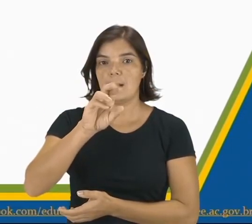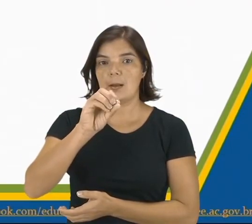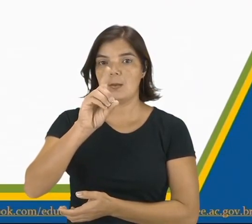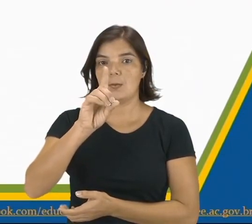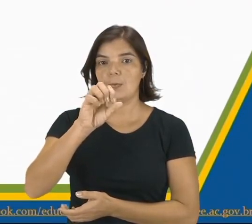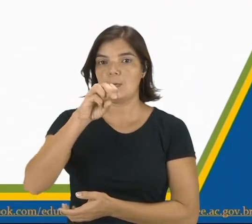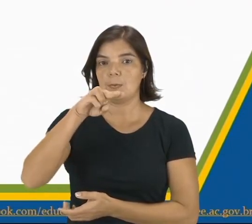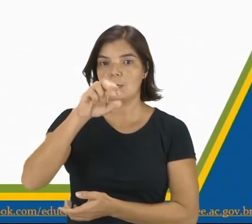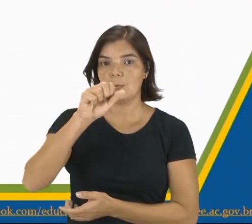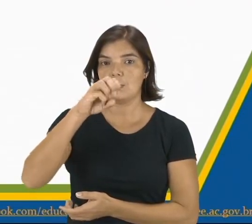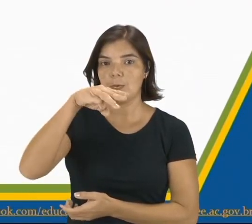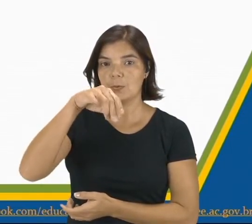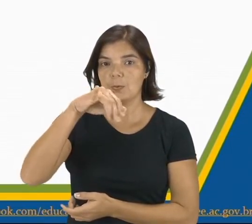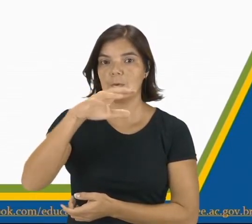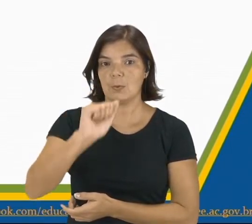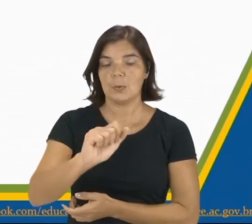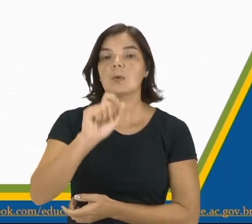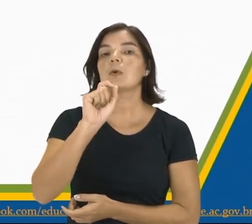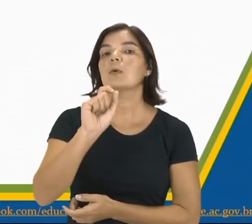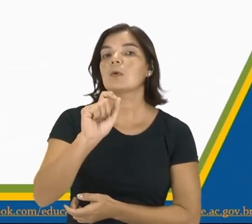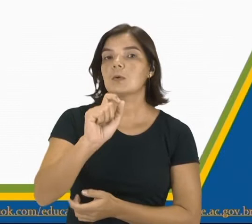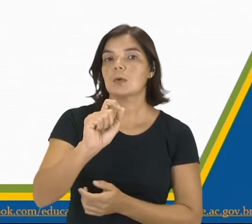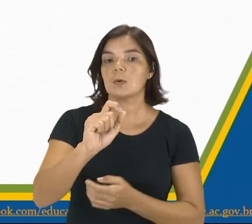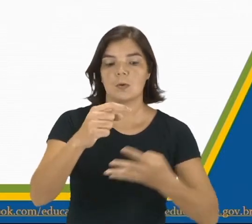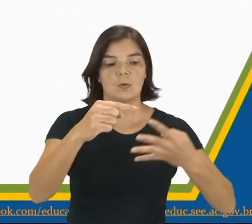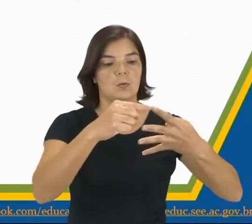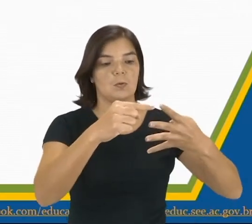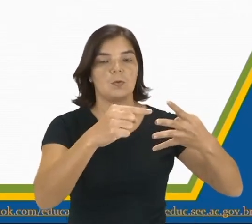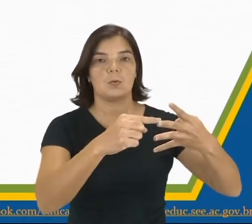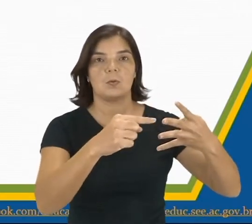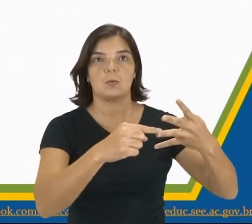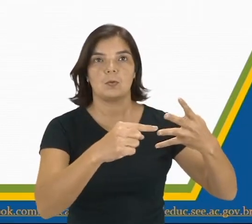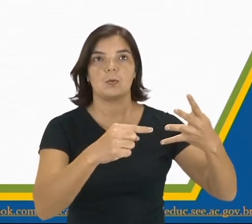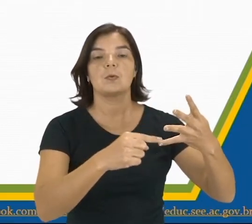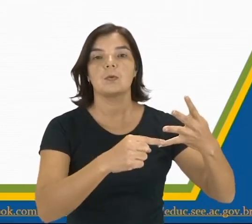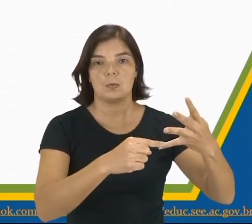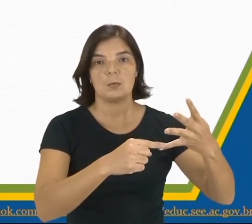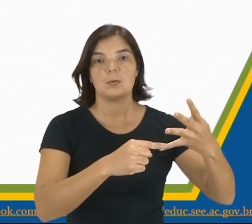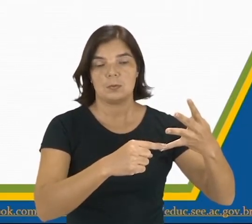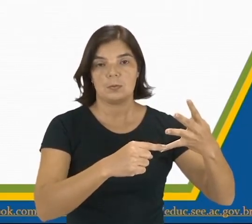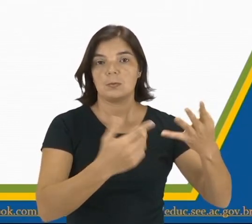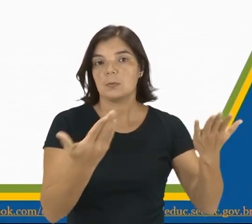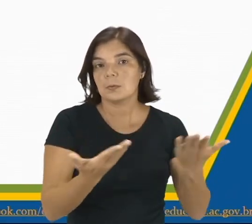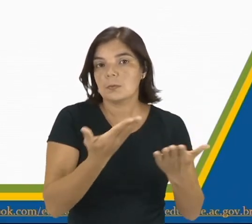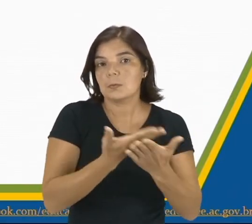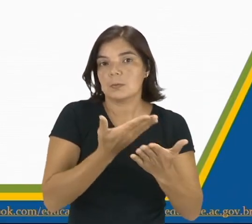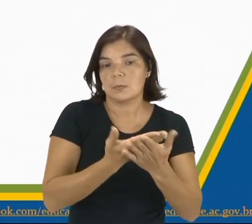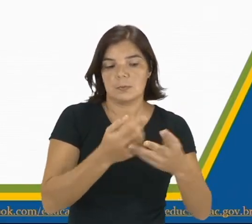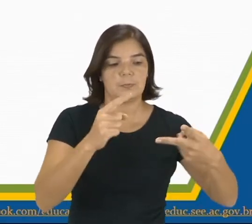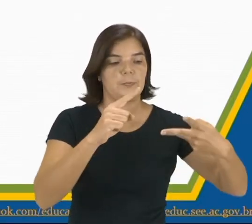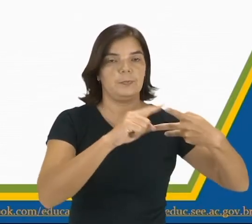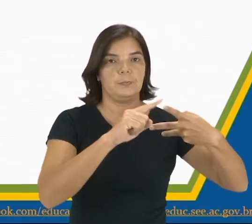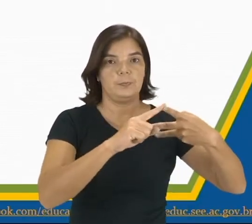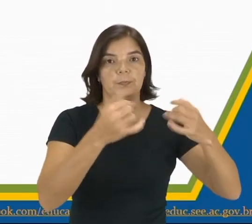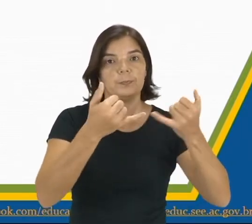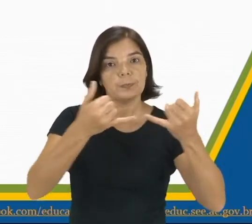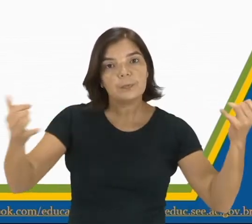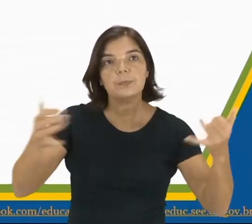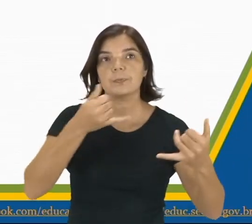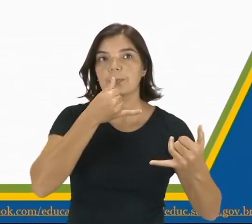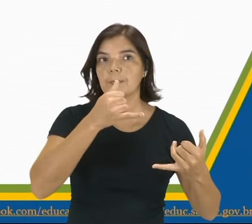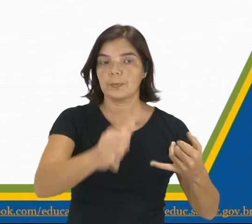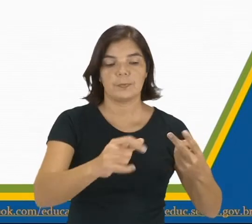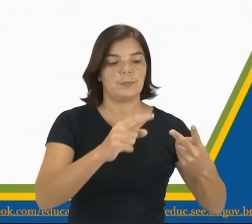Como eu havia falado para vocês, a eletrodinâmica se divide em 4 pontos que nós vamos considerar nessas aulas. Primeiro, corrente